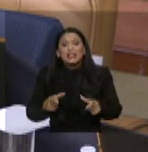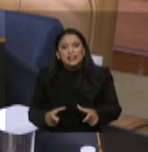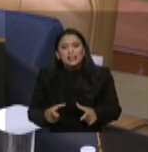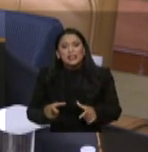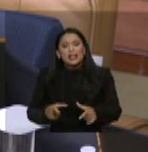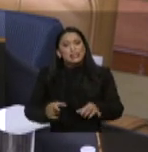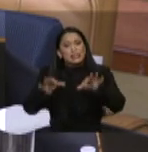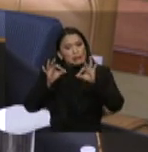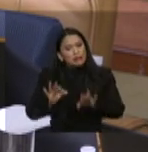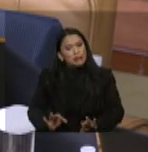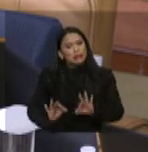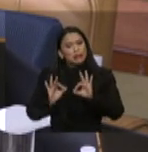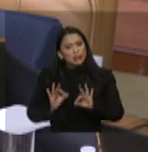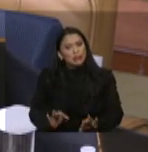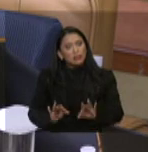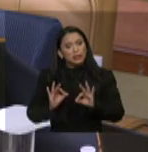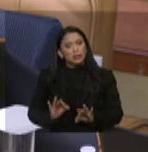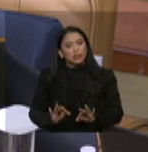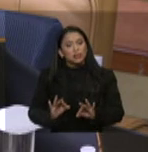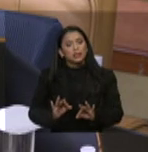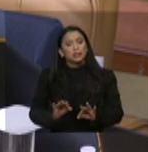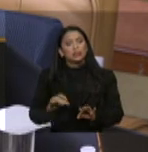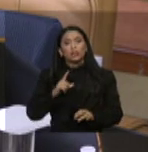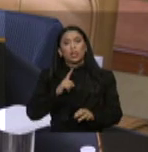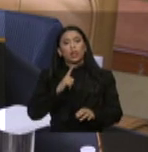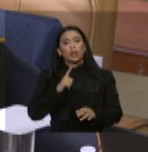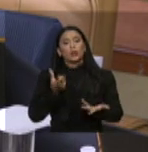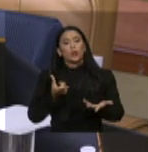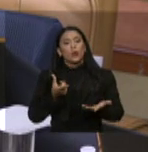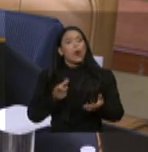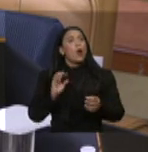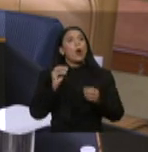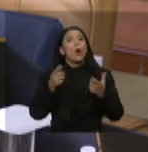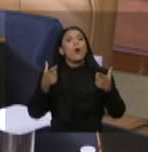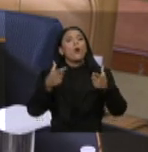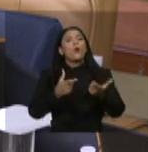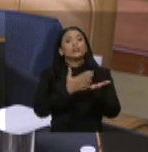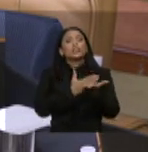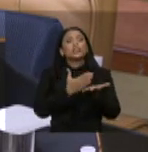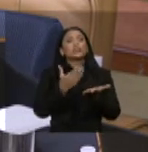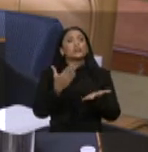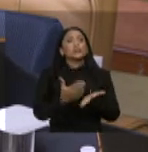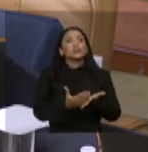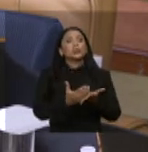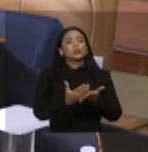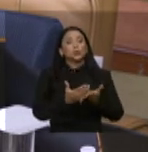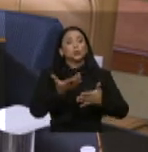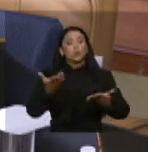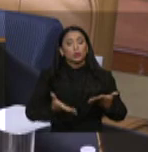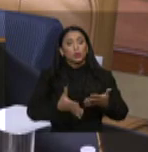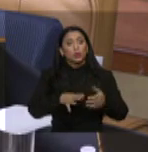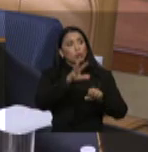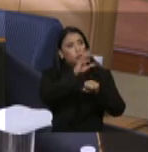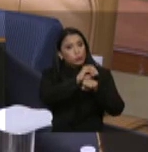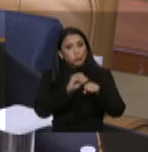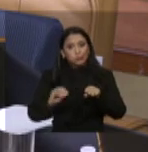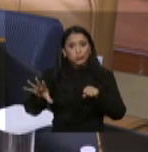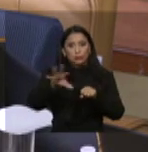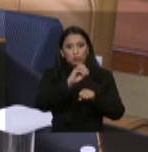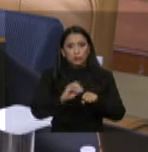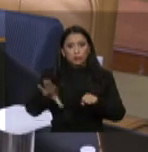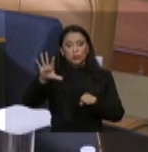efetivamente a prestação de serviços a reprodução e Obviamente as consequências da